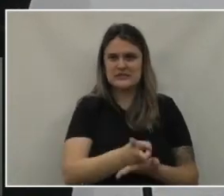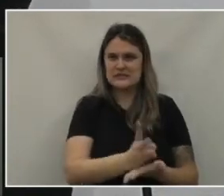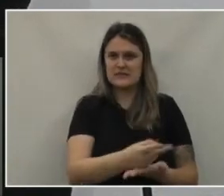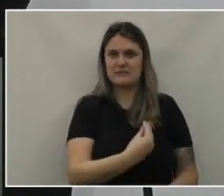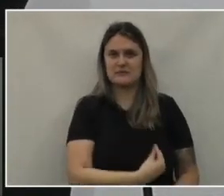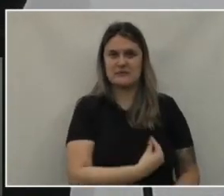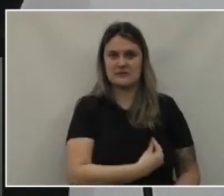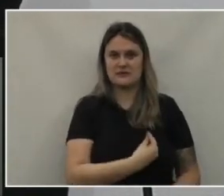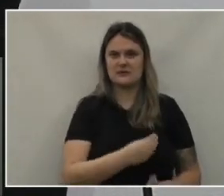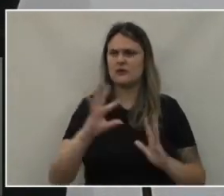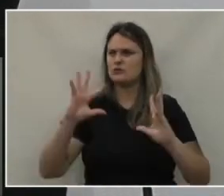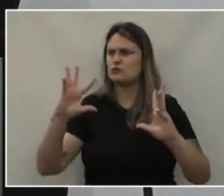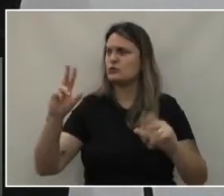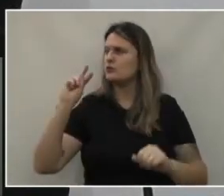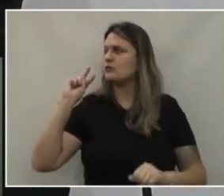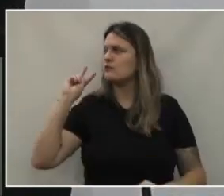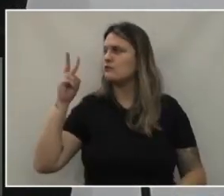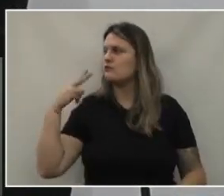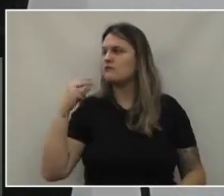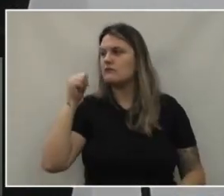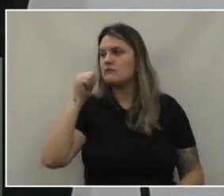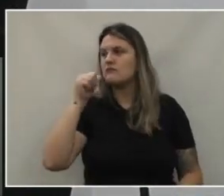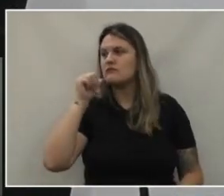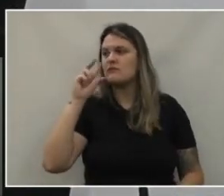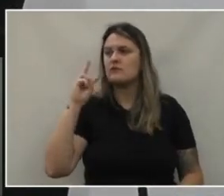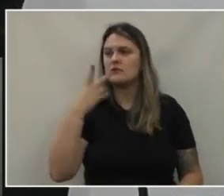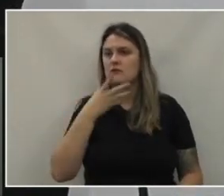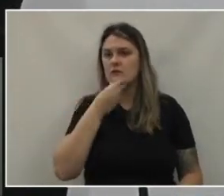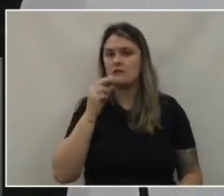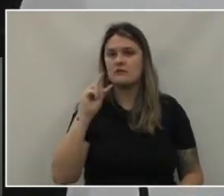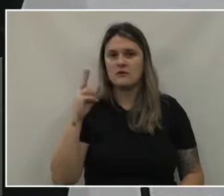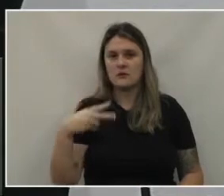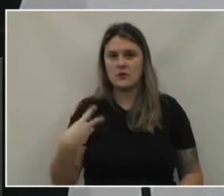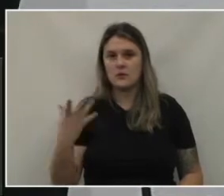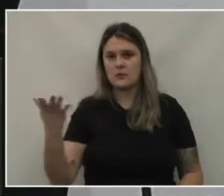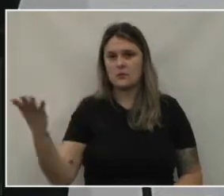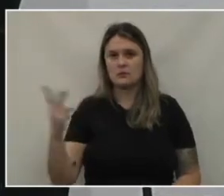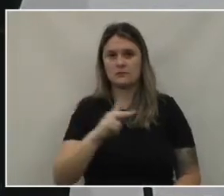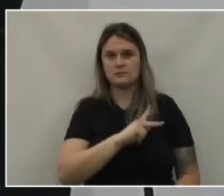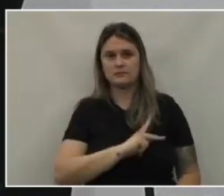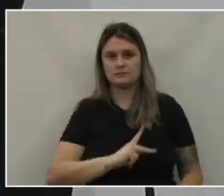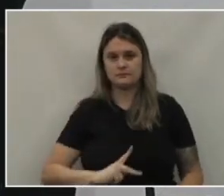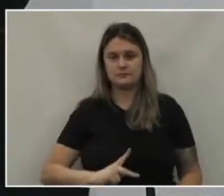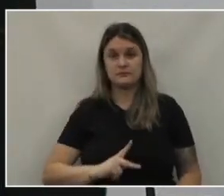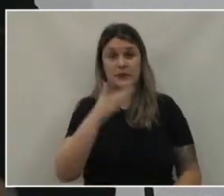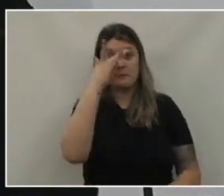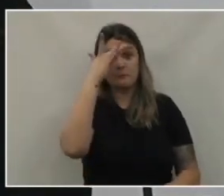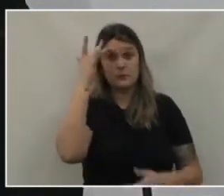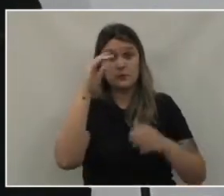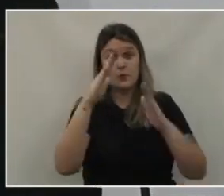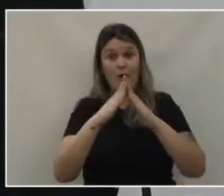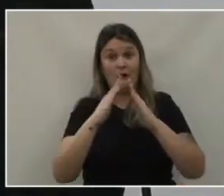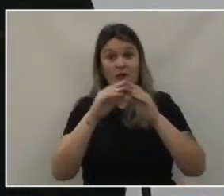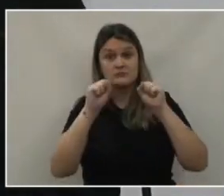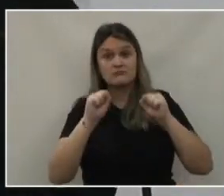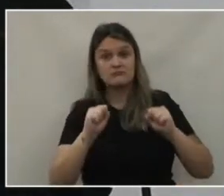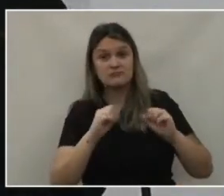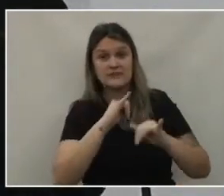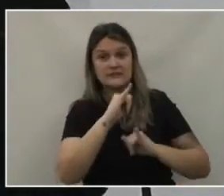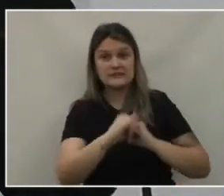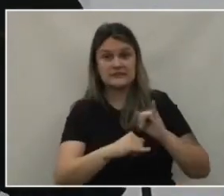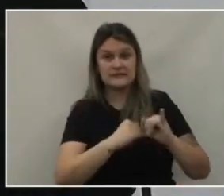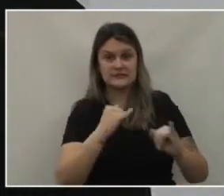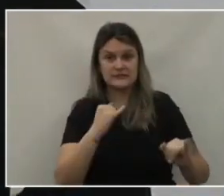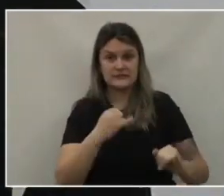senhores vereadores e vereadoras, mesa diretora, senhor presidente, internautas que estão em casa nos vendo,